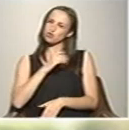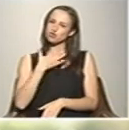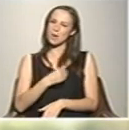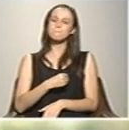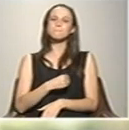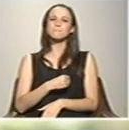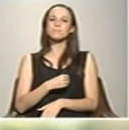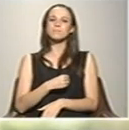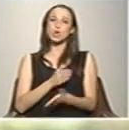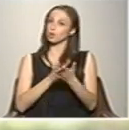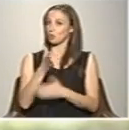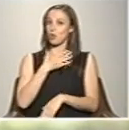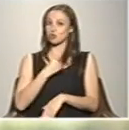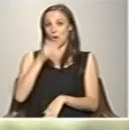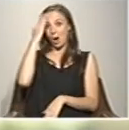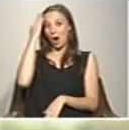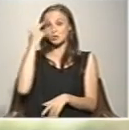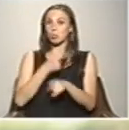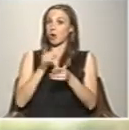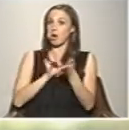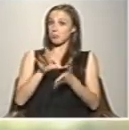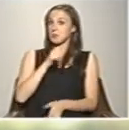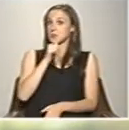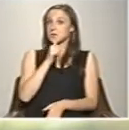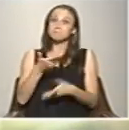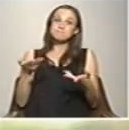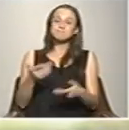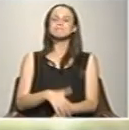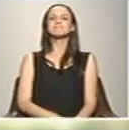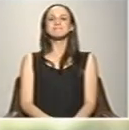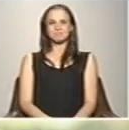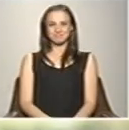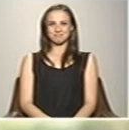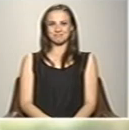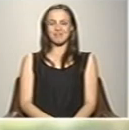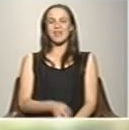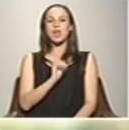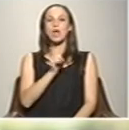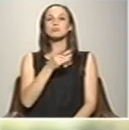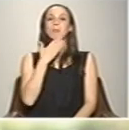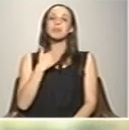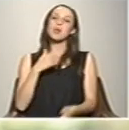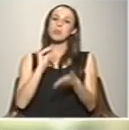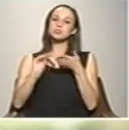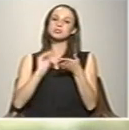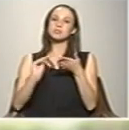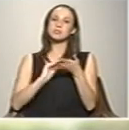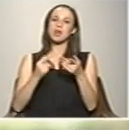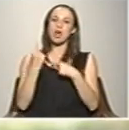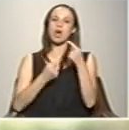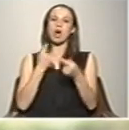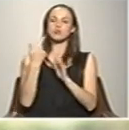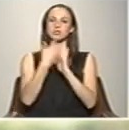acho que ainda continuam a gostar, dado que ainda não me mandaram embora. Então pediram-me para escrever para lá alguns